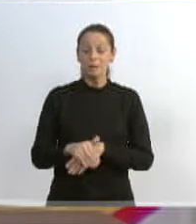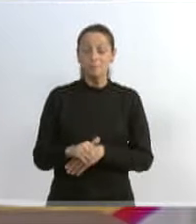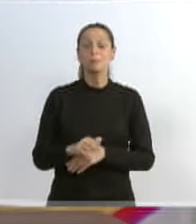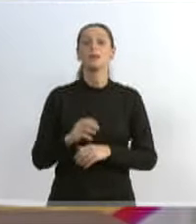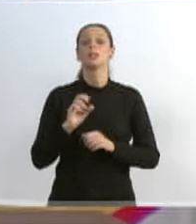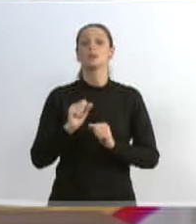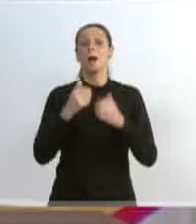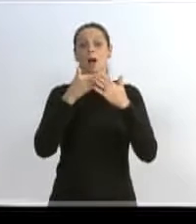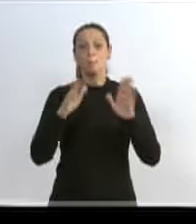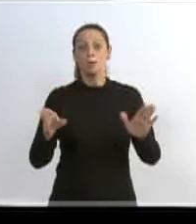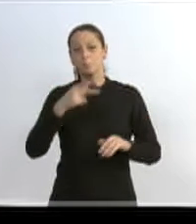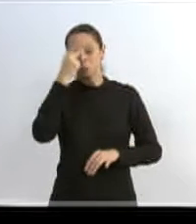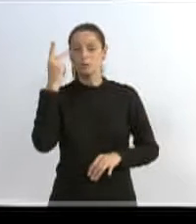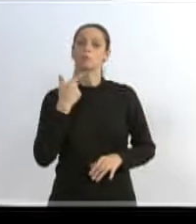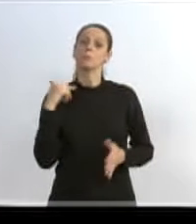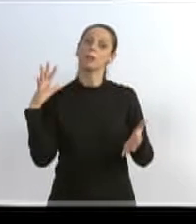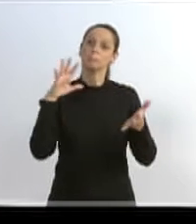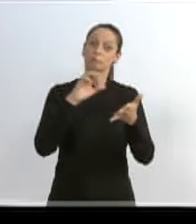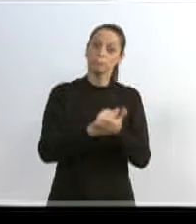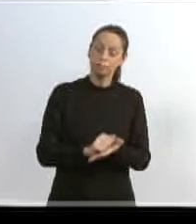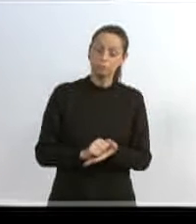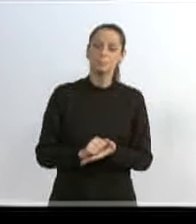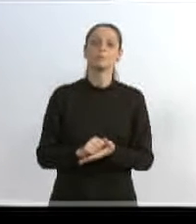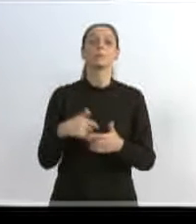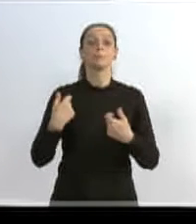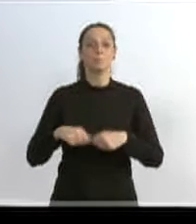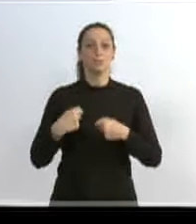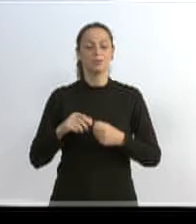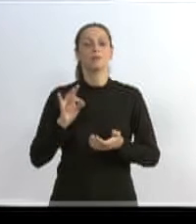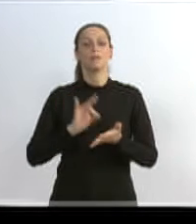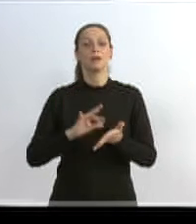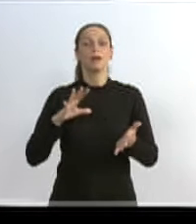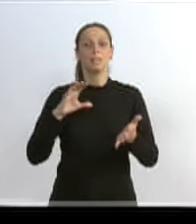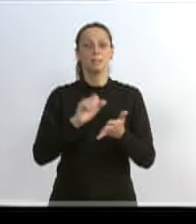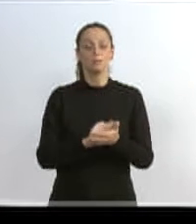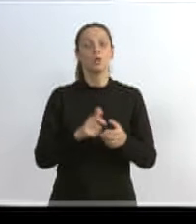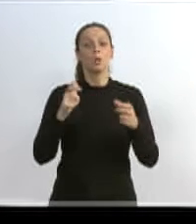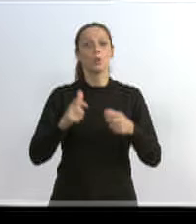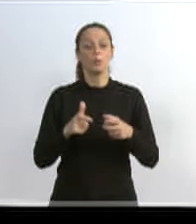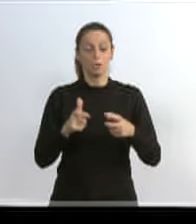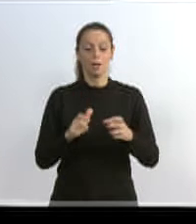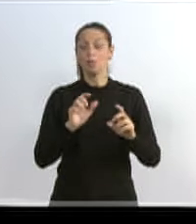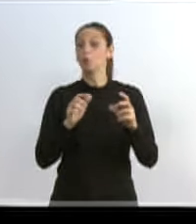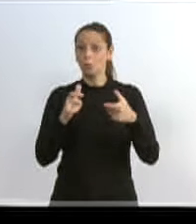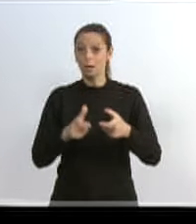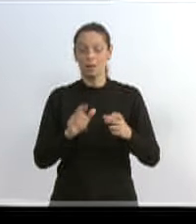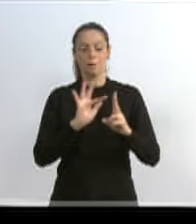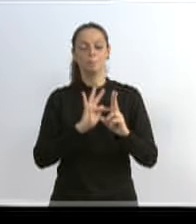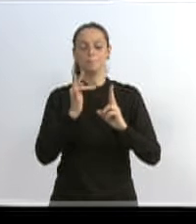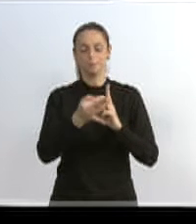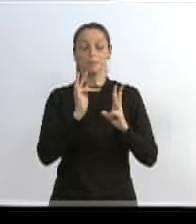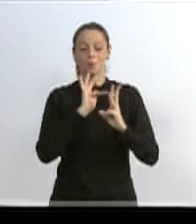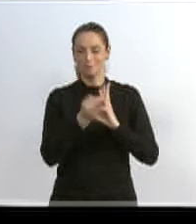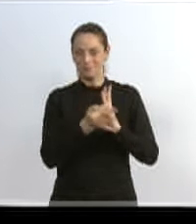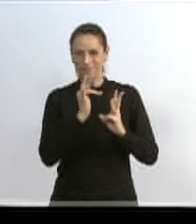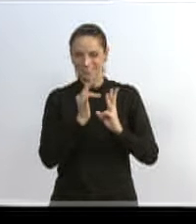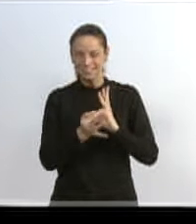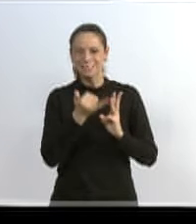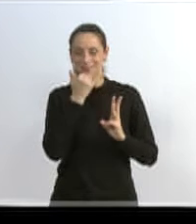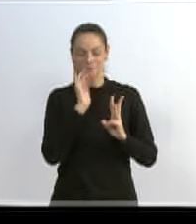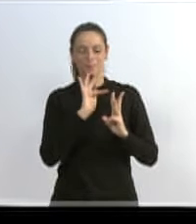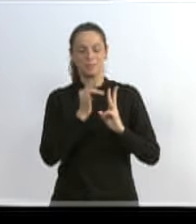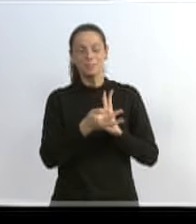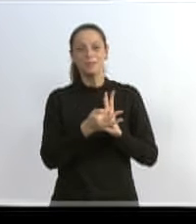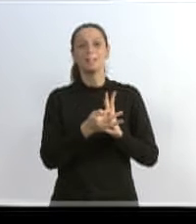aos interessados os casais interessados devem buscar fazer o cadastro da família projeto importante do qual um título do que à uns